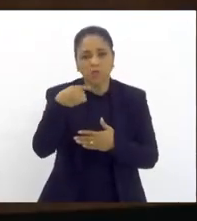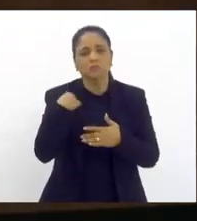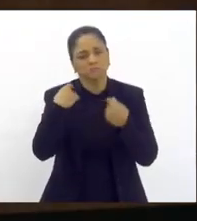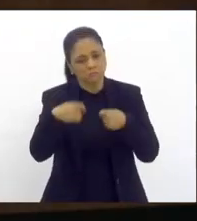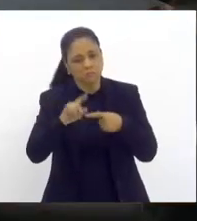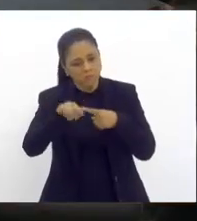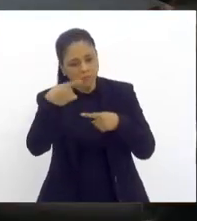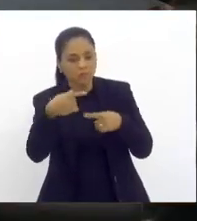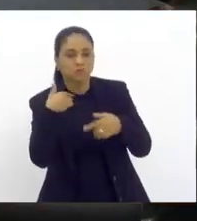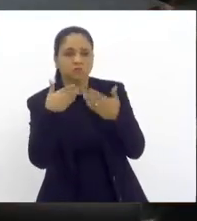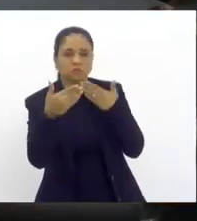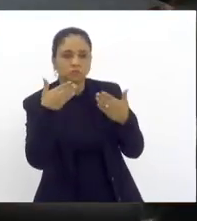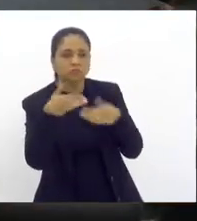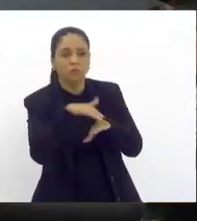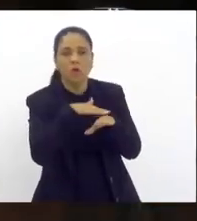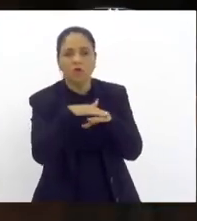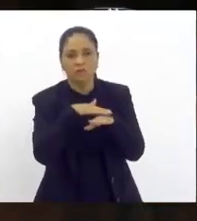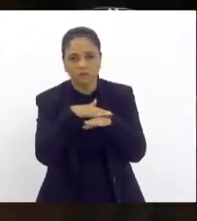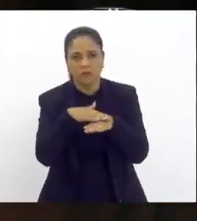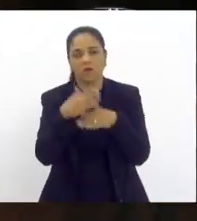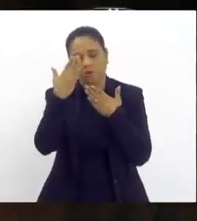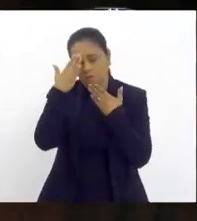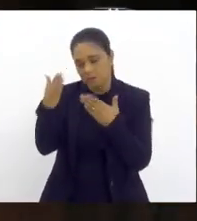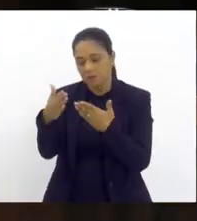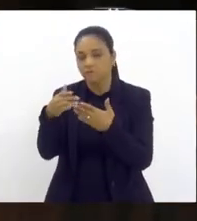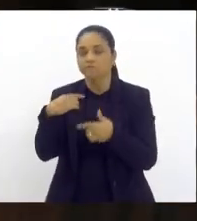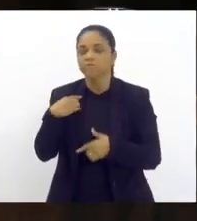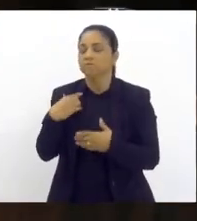Obrigada. Obrigada, deputada.